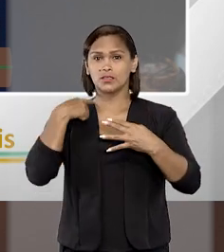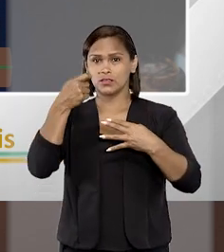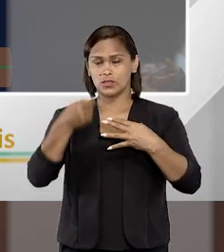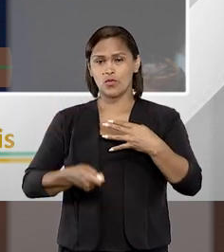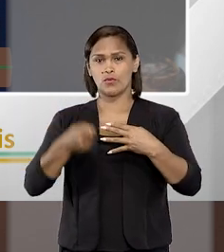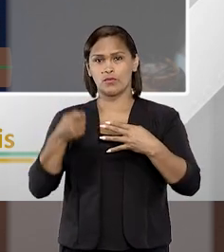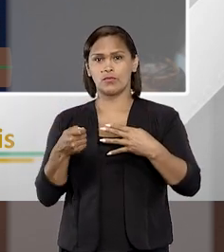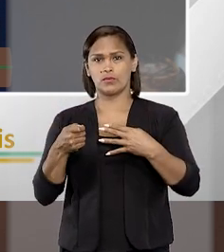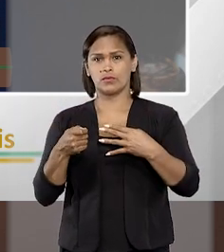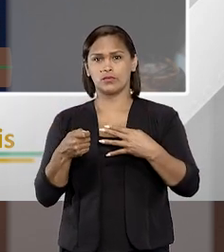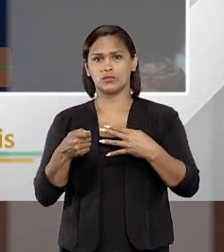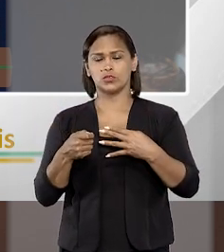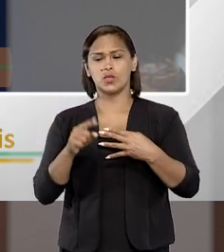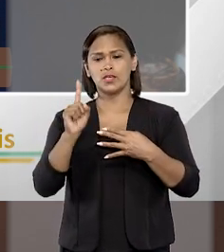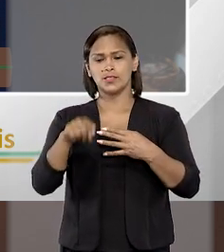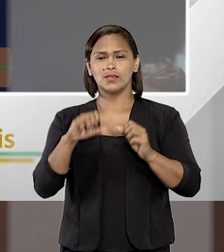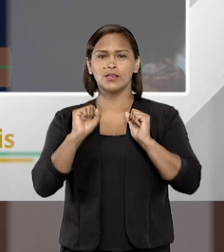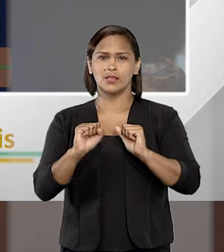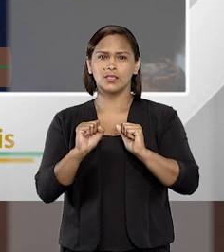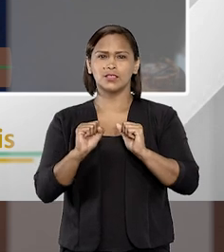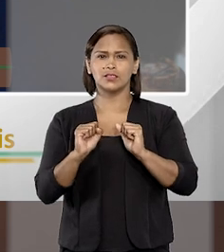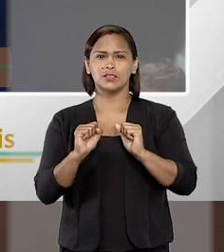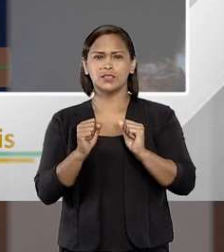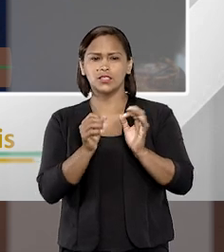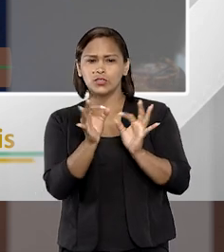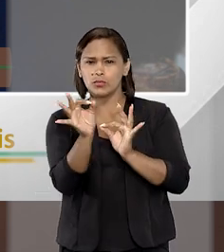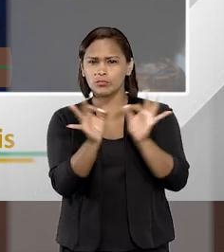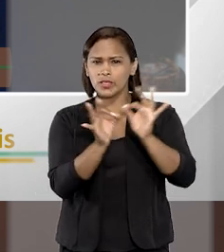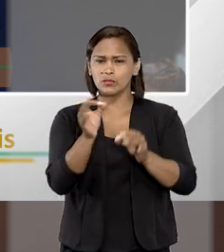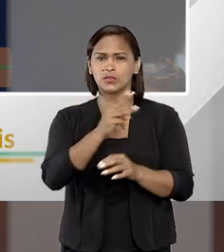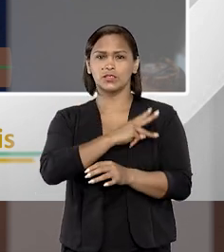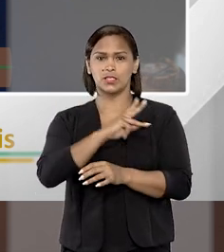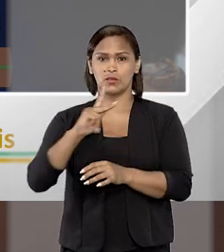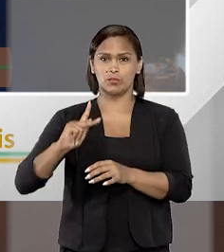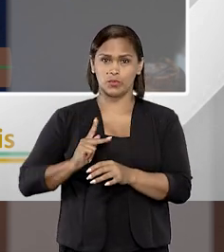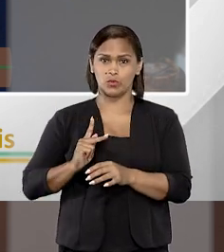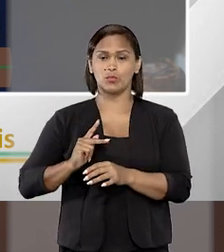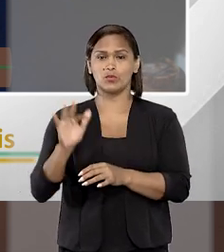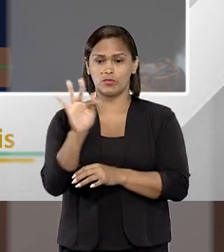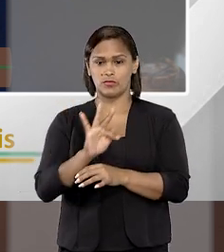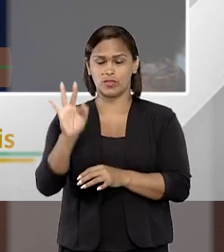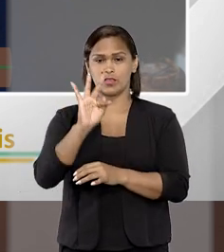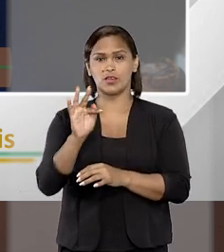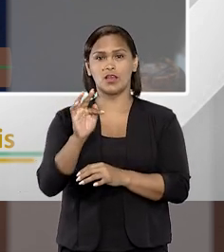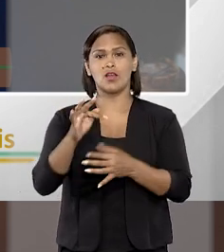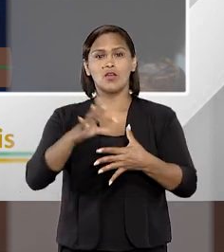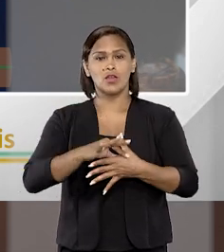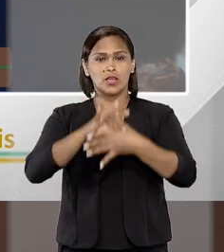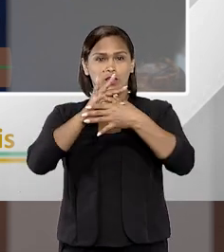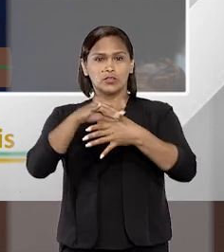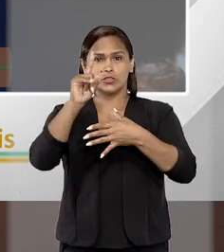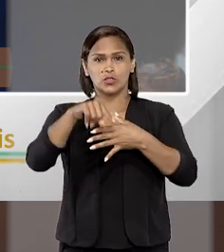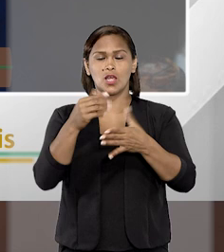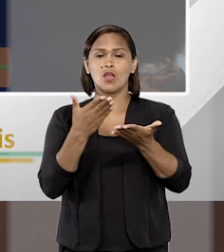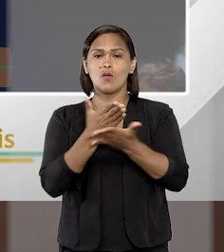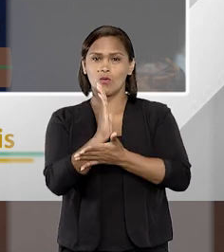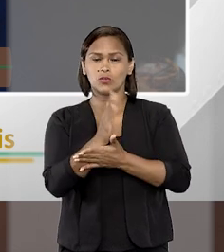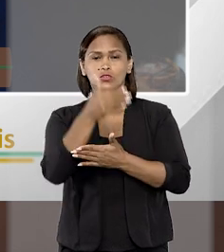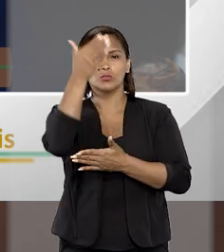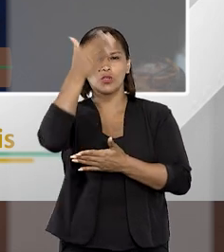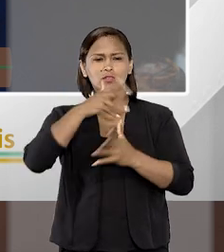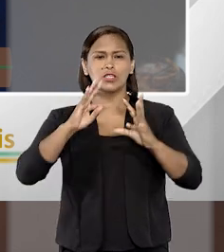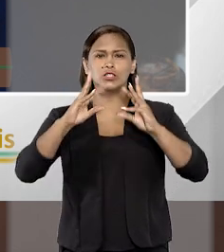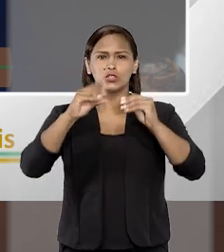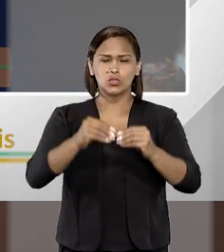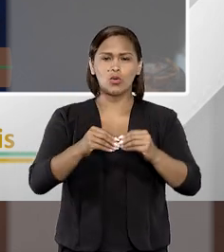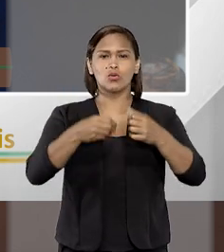juiz seja municiado pelo Ministério Público como titular da ação penal tem um ônibus que provar os